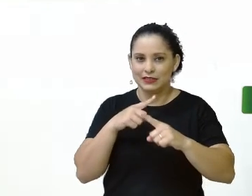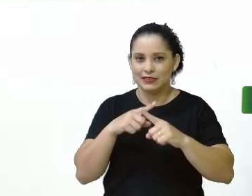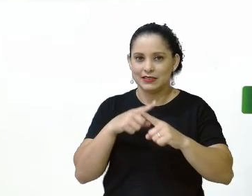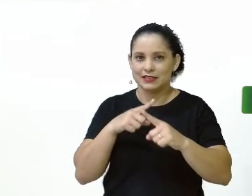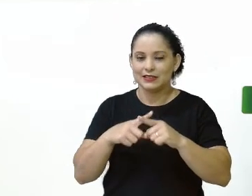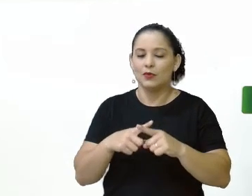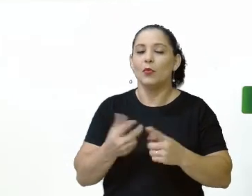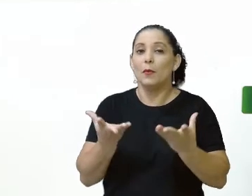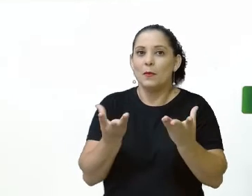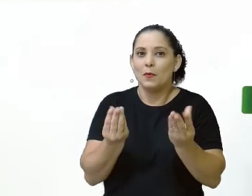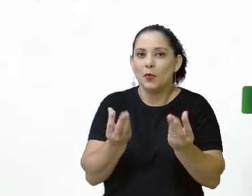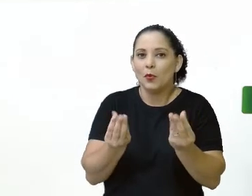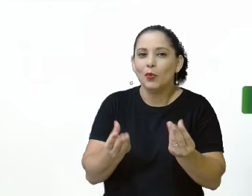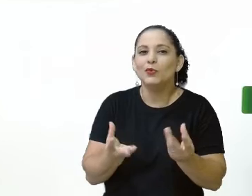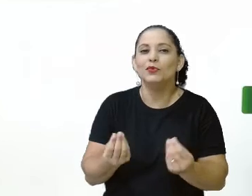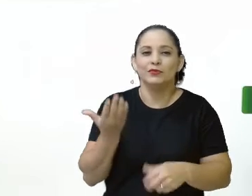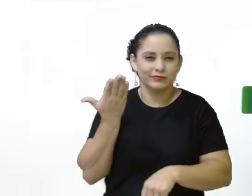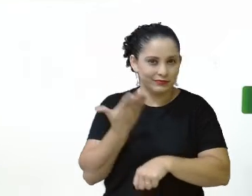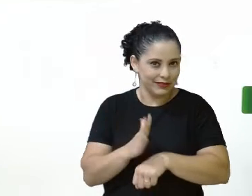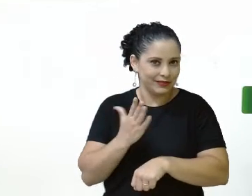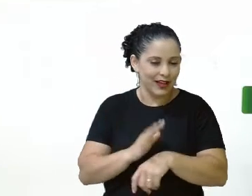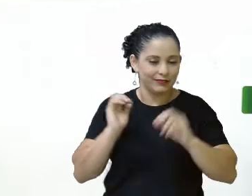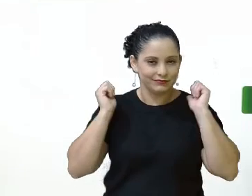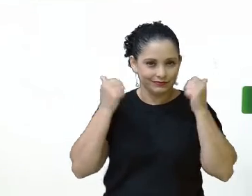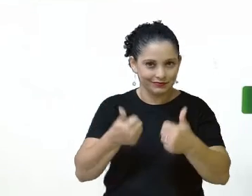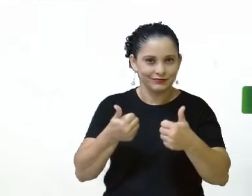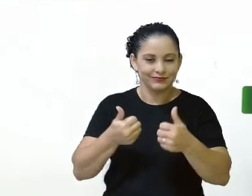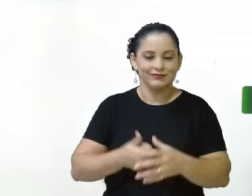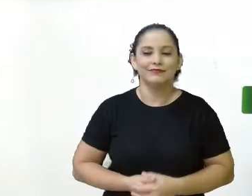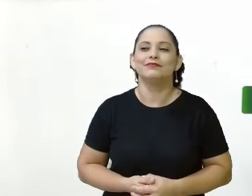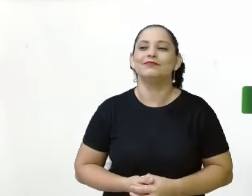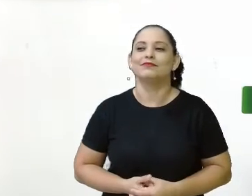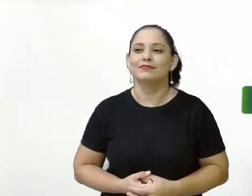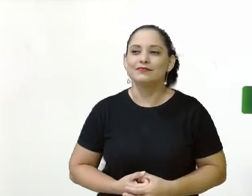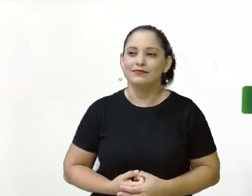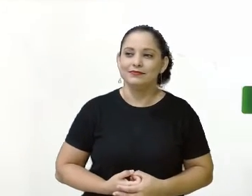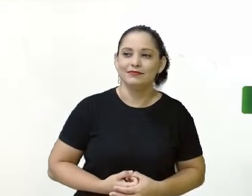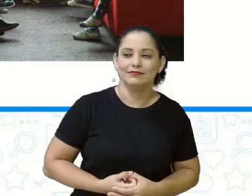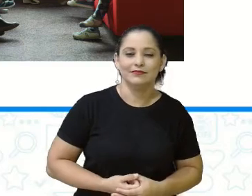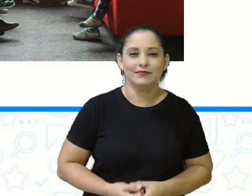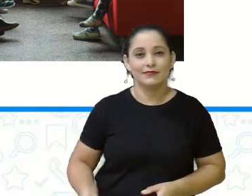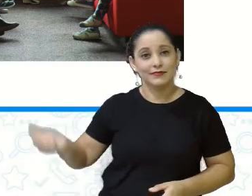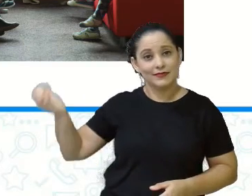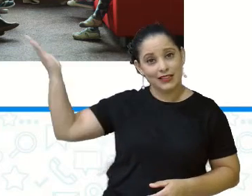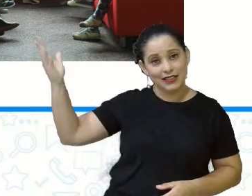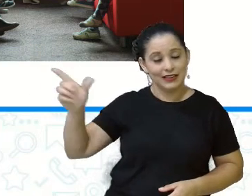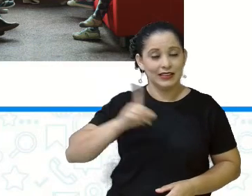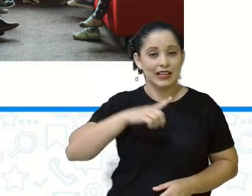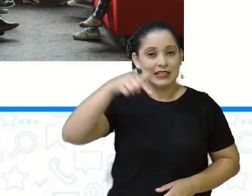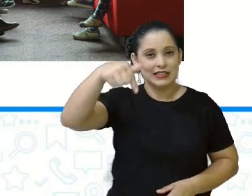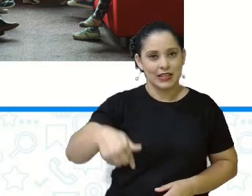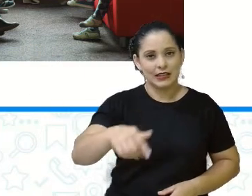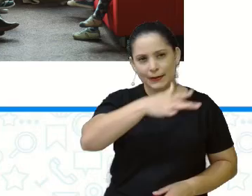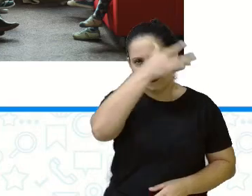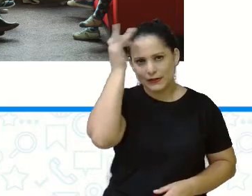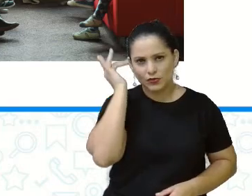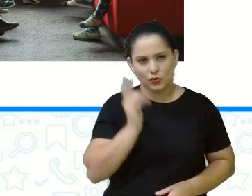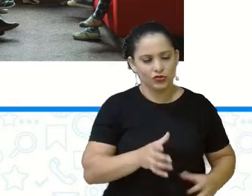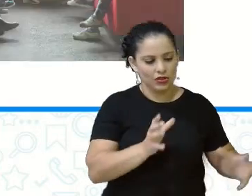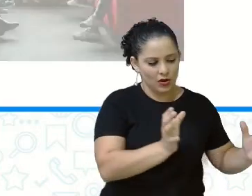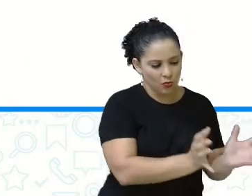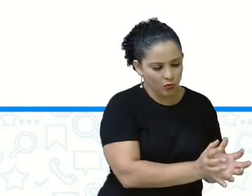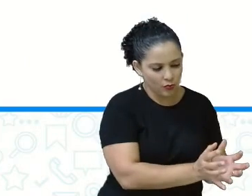Pratica as outras operações. Beleza? Neste caso, serão 7 pessoas.